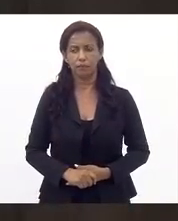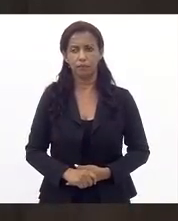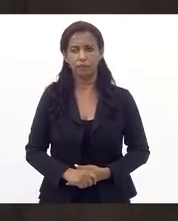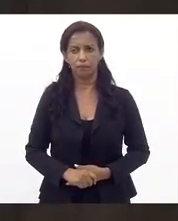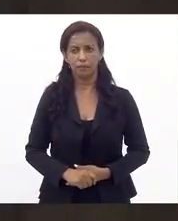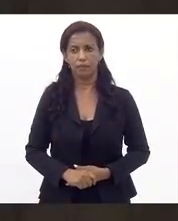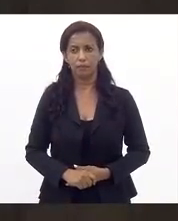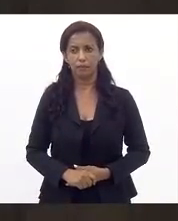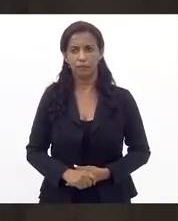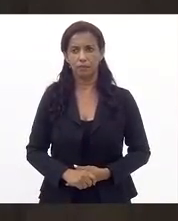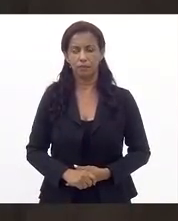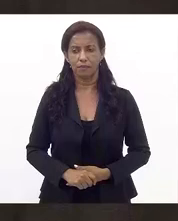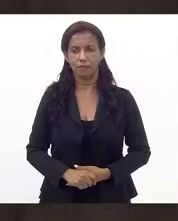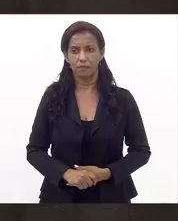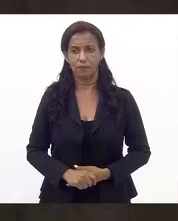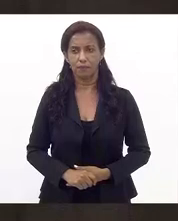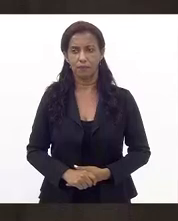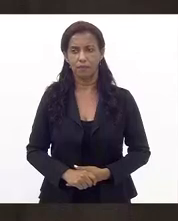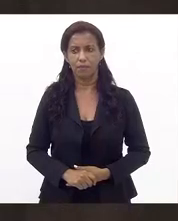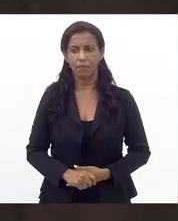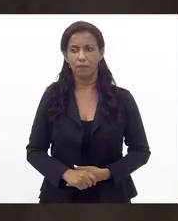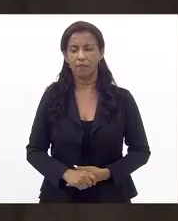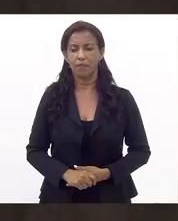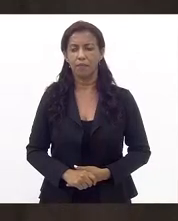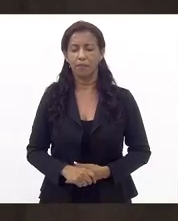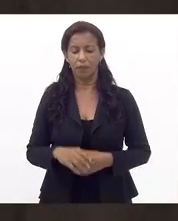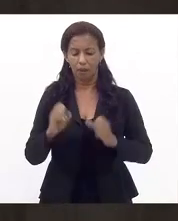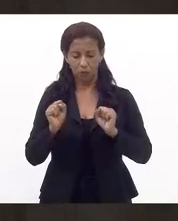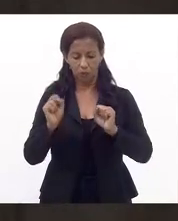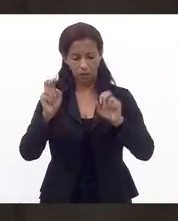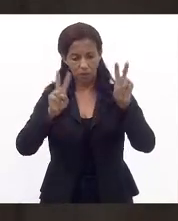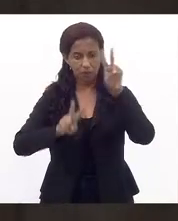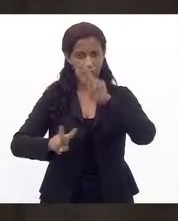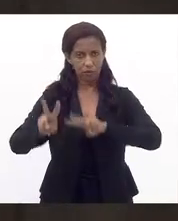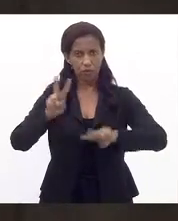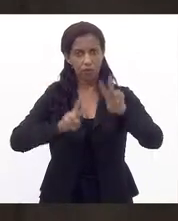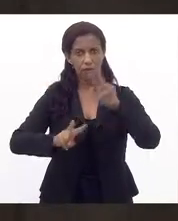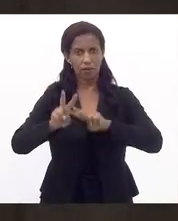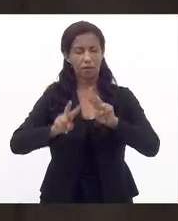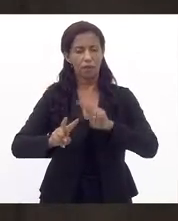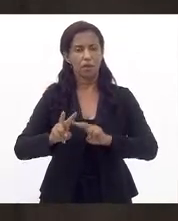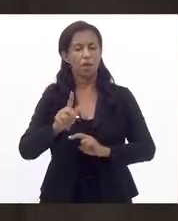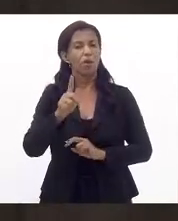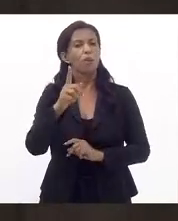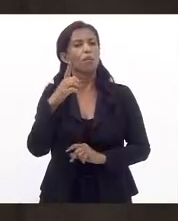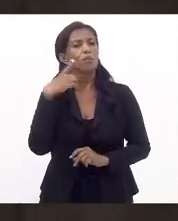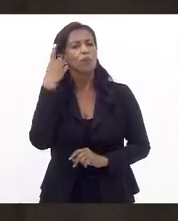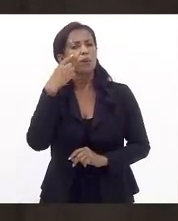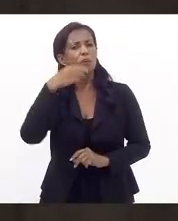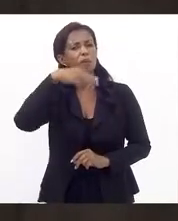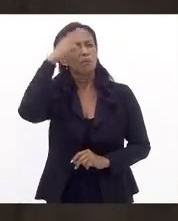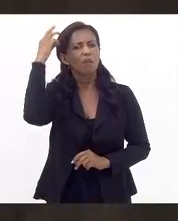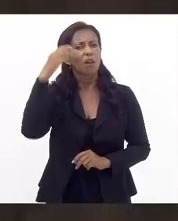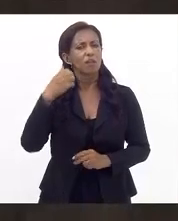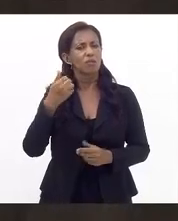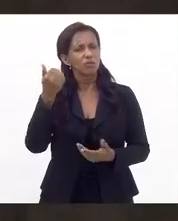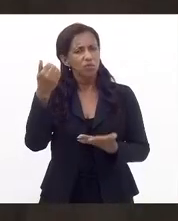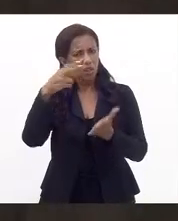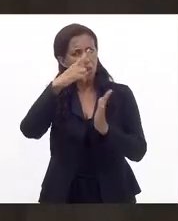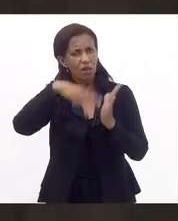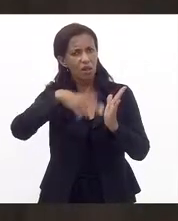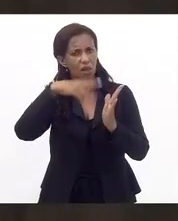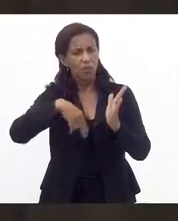o Tom gostaria de pedir que pudessem visualizar isso daí o próprio Deputado Márcio Pacheco trouxe essa mensagem